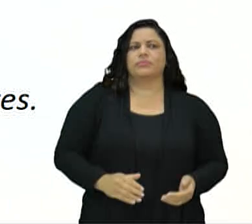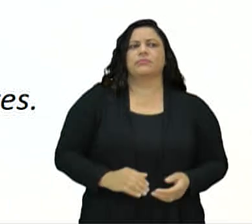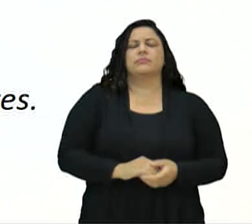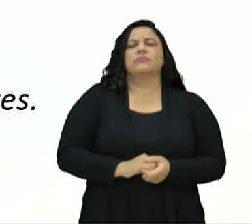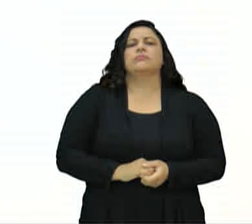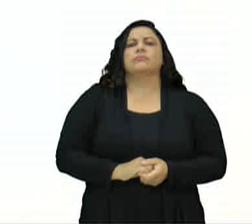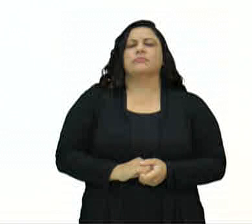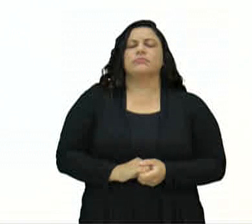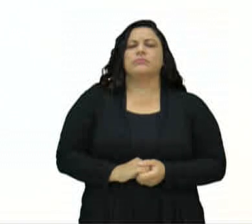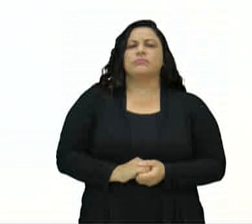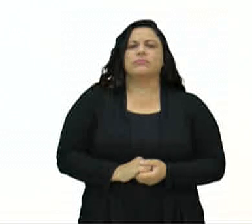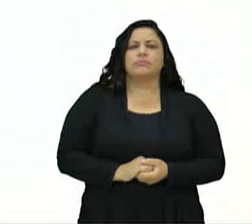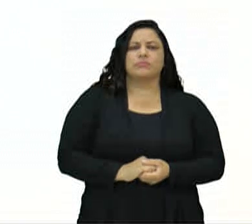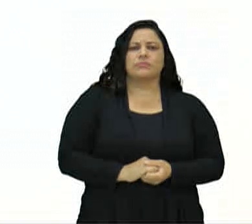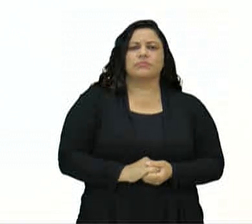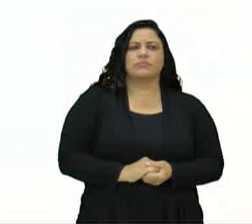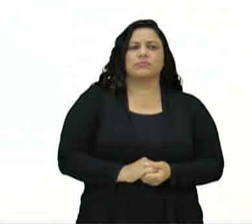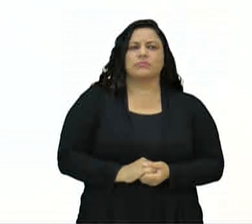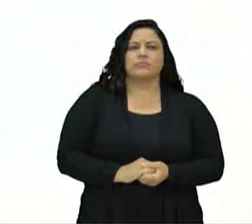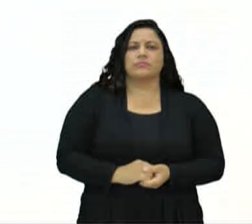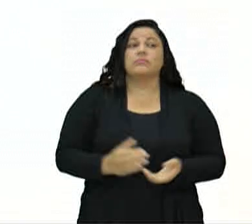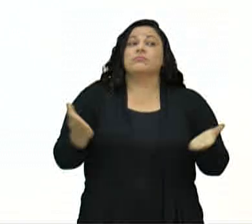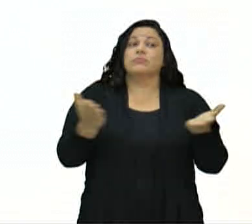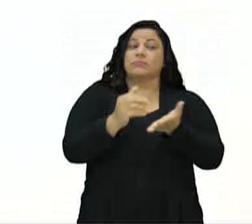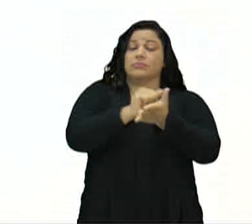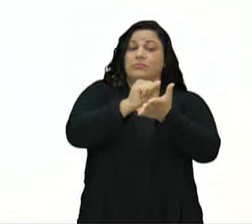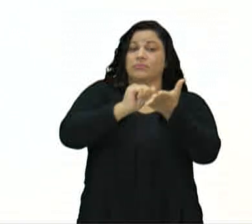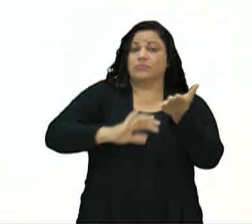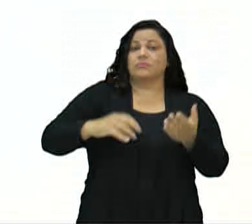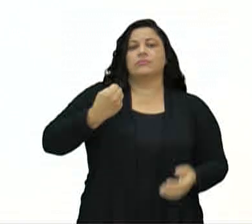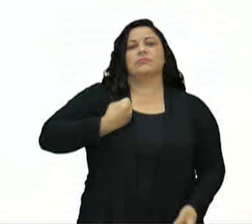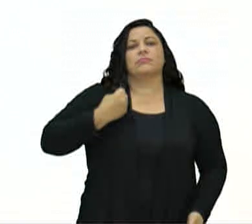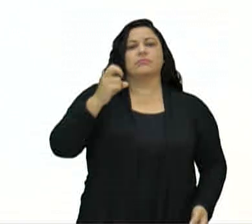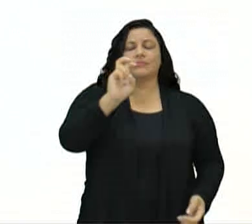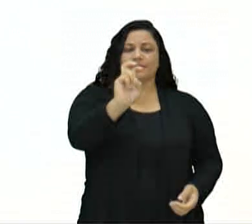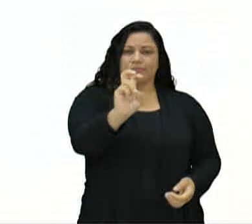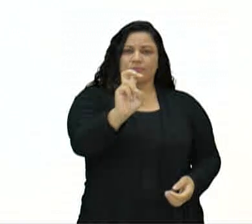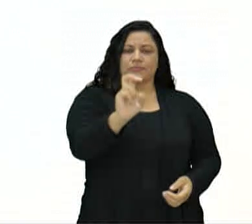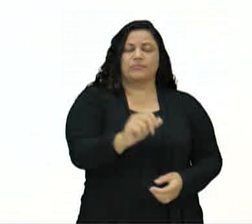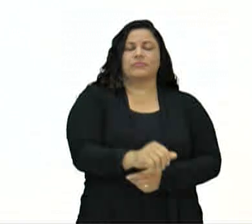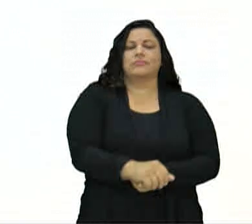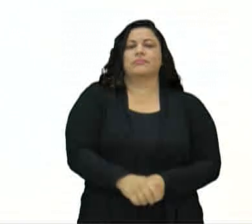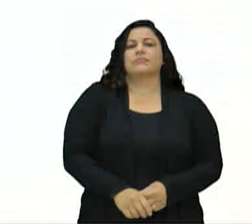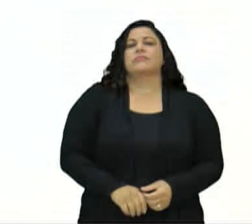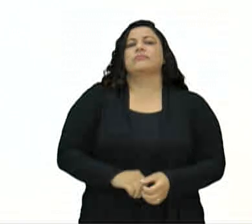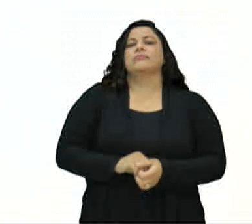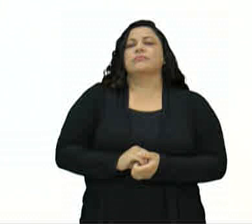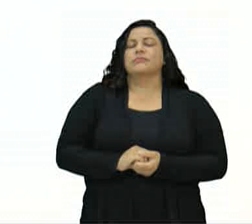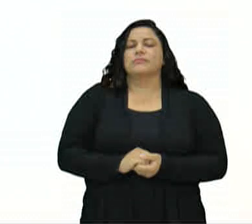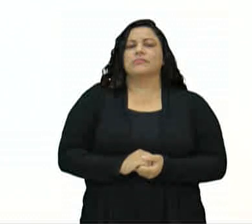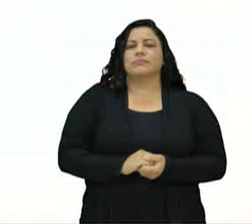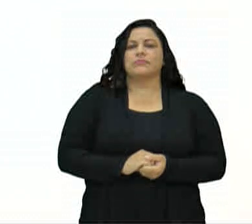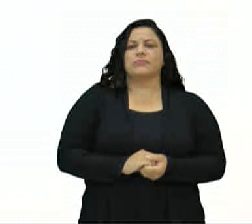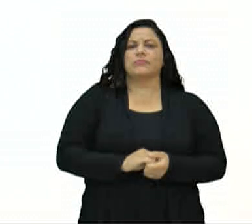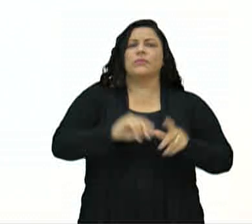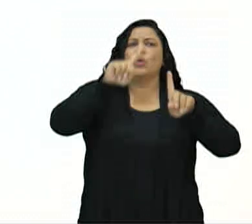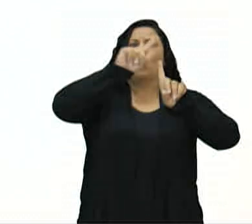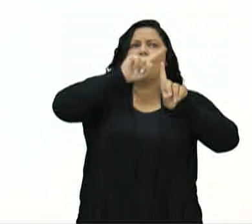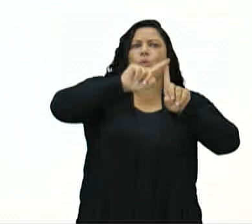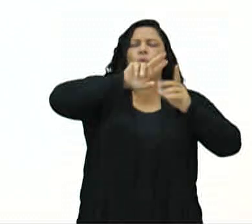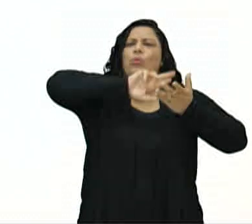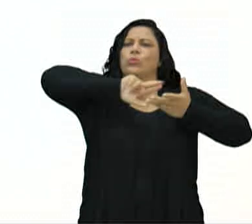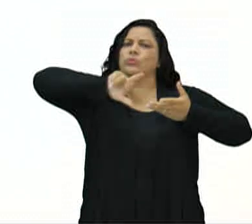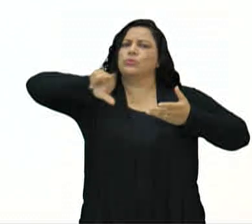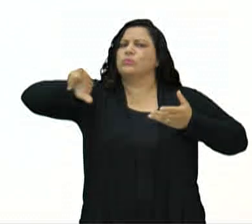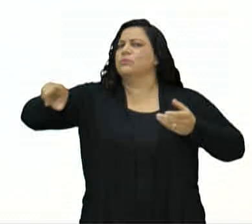chama bastante atenção. Agora, na atividade 5, a respeito desses tipos de vivienda. Palafitos,